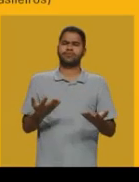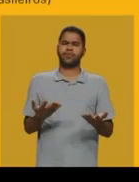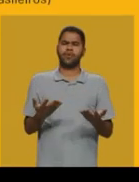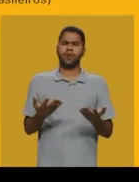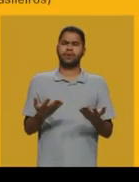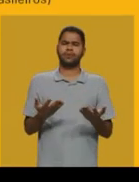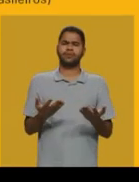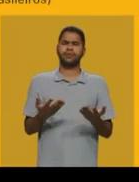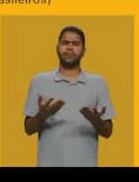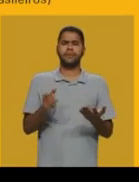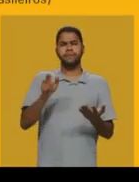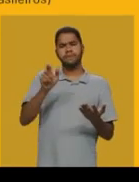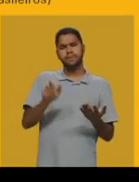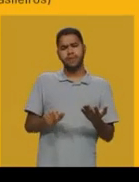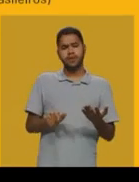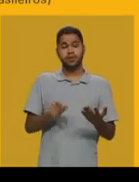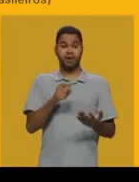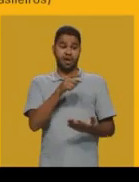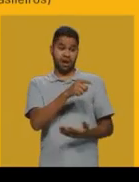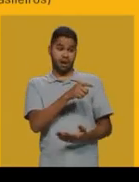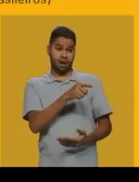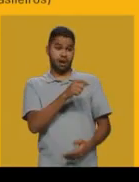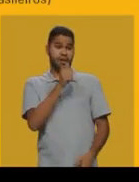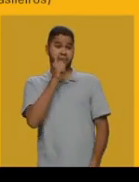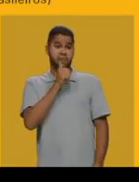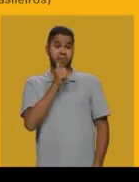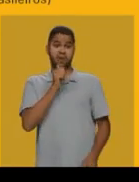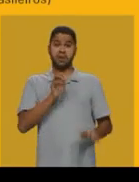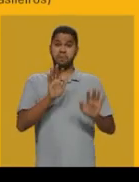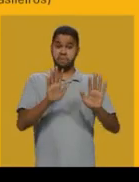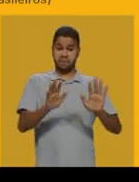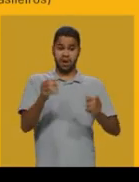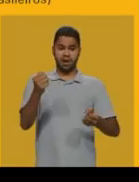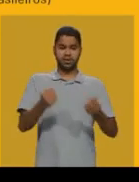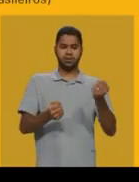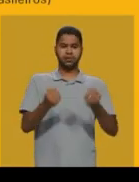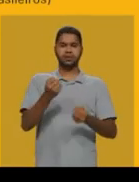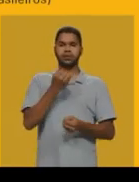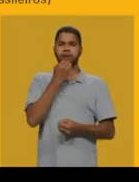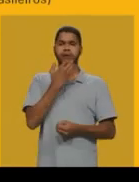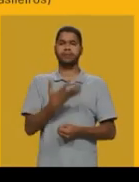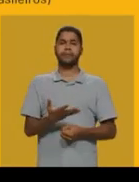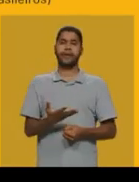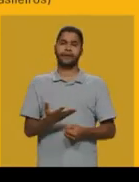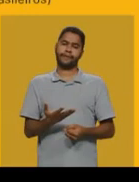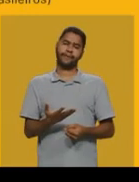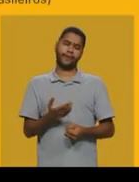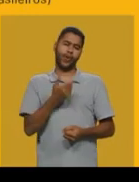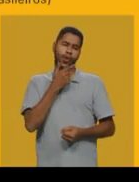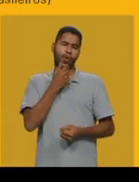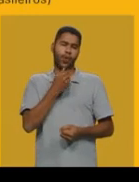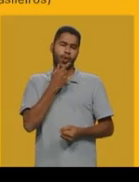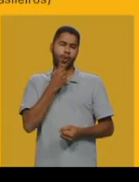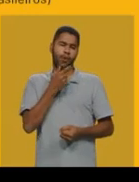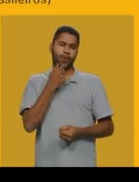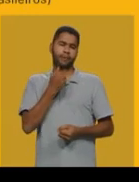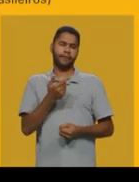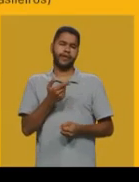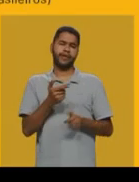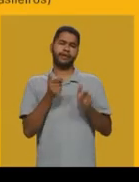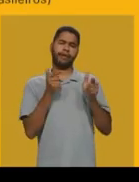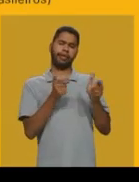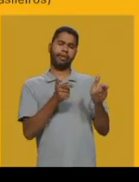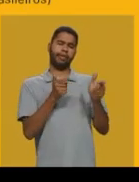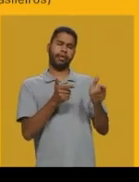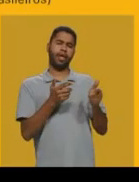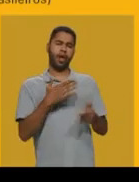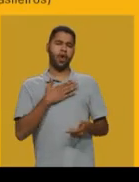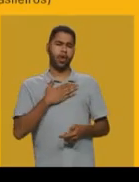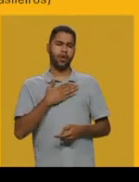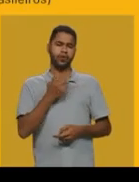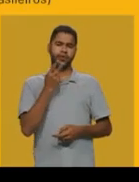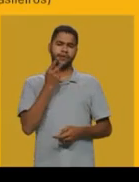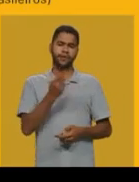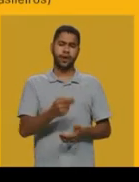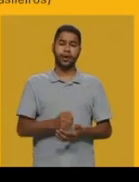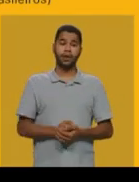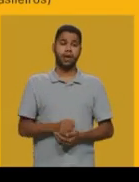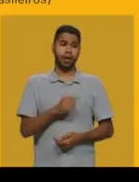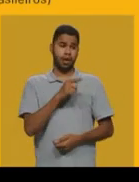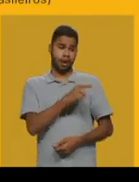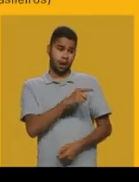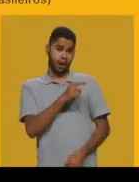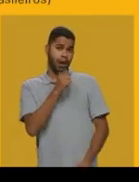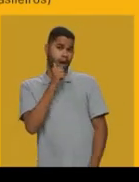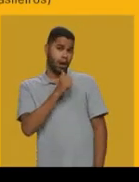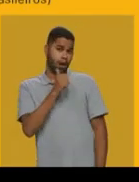alguém fala ela é mulher, mas dirige bem, os homens é que gostam de falar assim, né? Os homens que gostam. Ela é